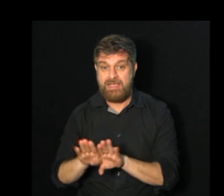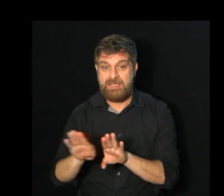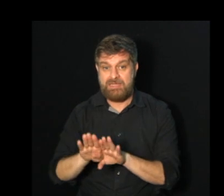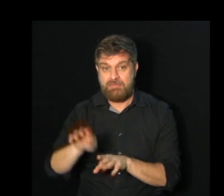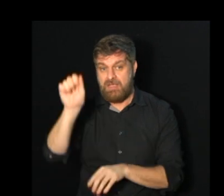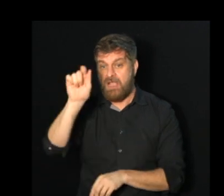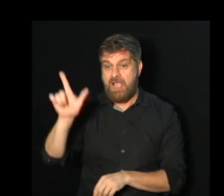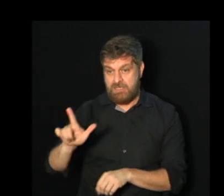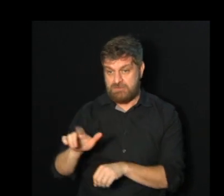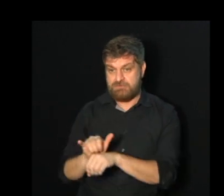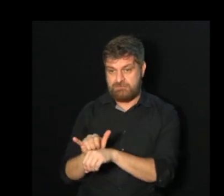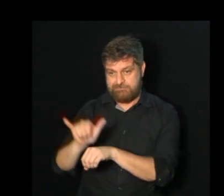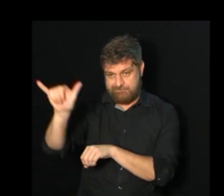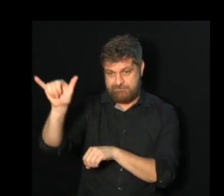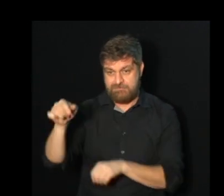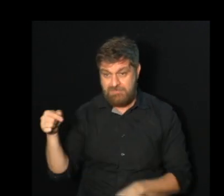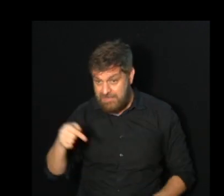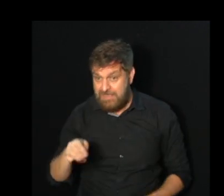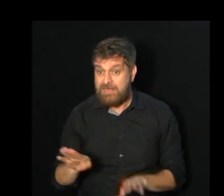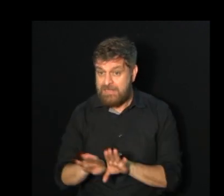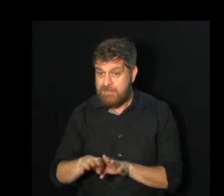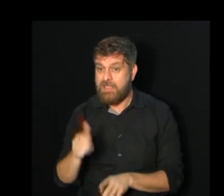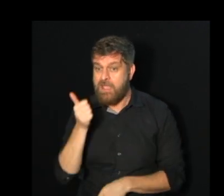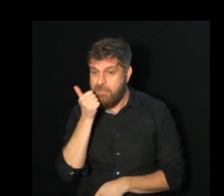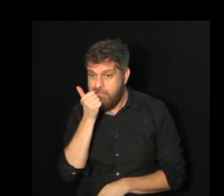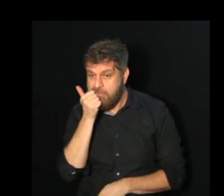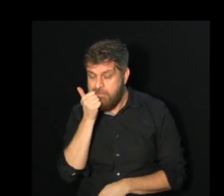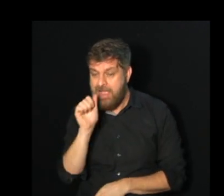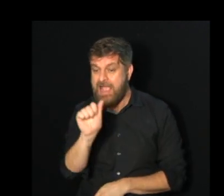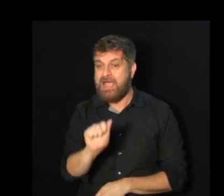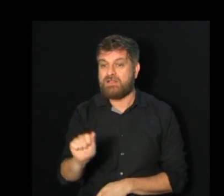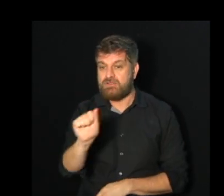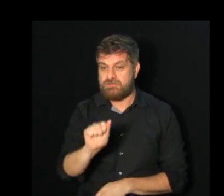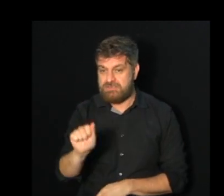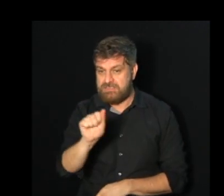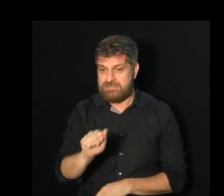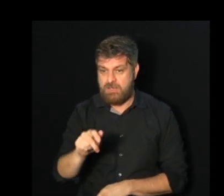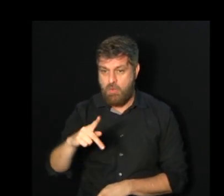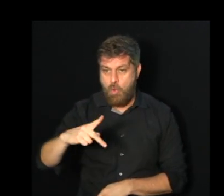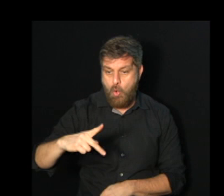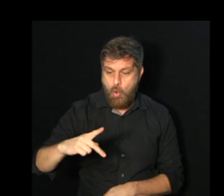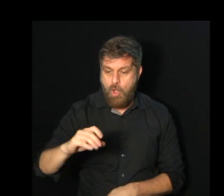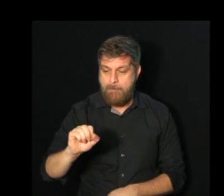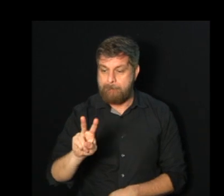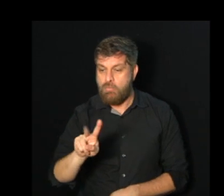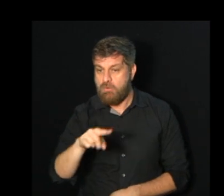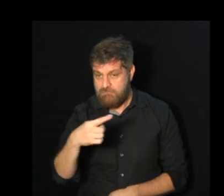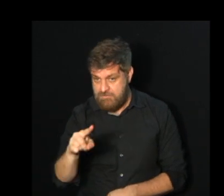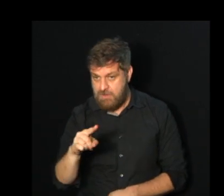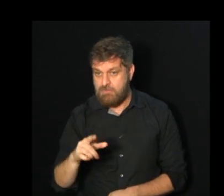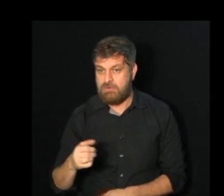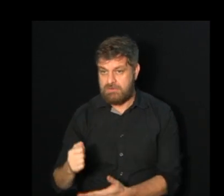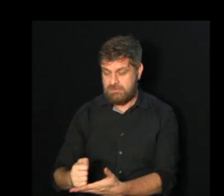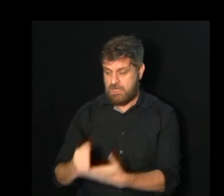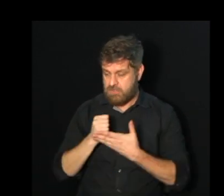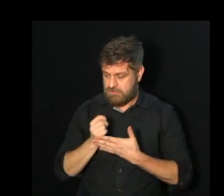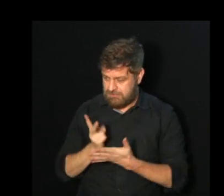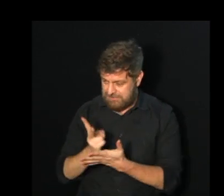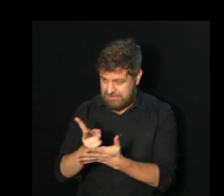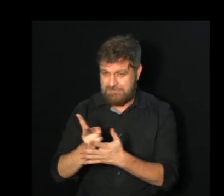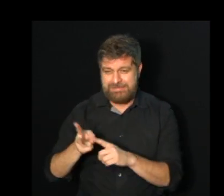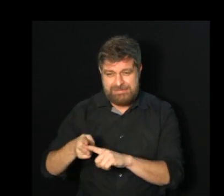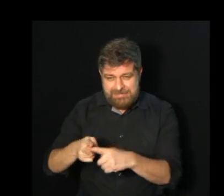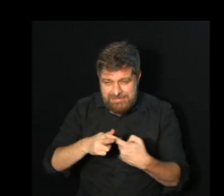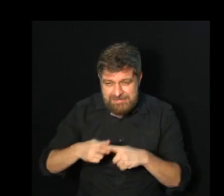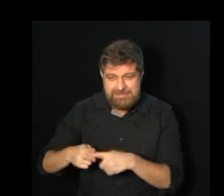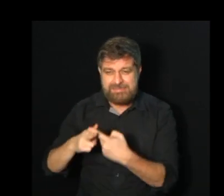grande radioamador, que na Associação Povão nos ajudou muito, né? Ele mandava os equipamentos todos serem consertados de